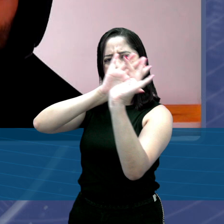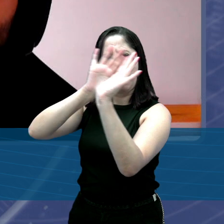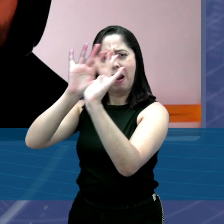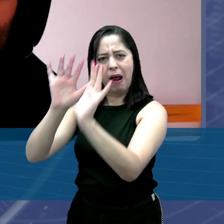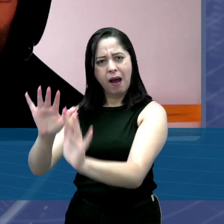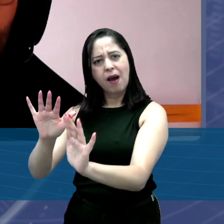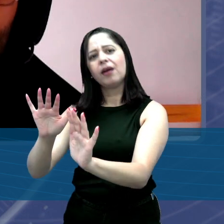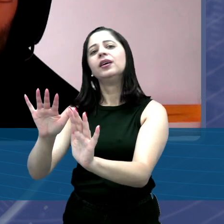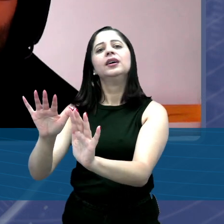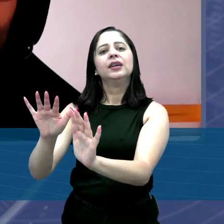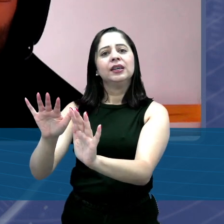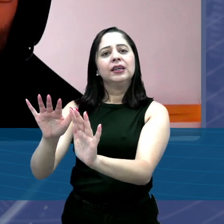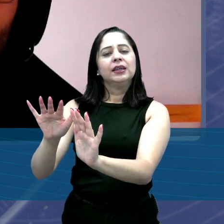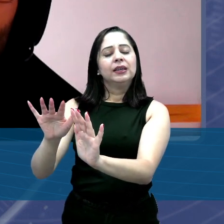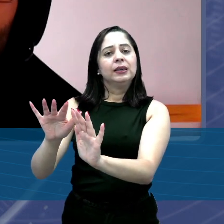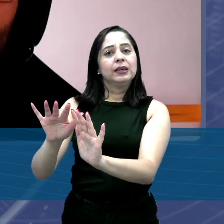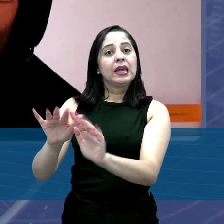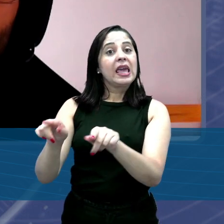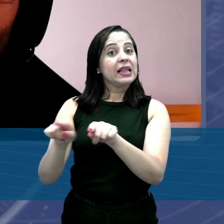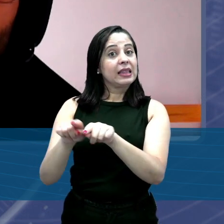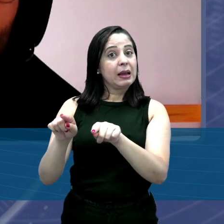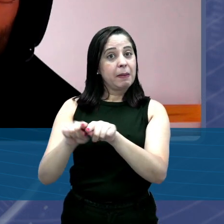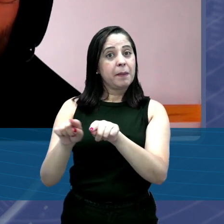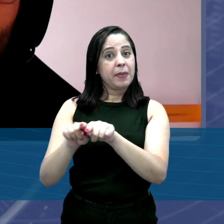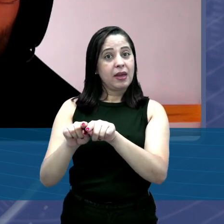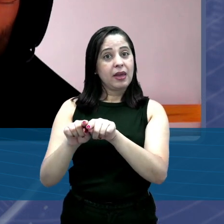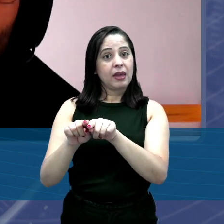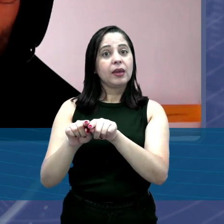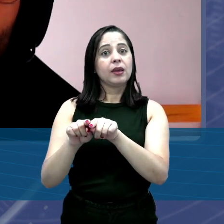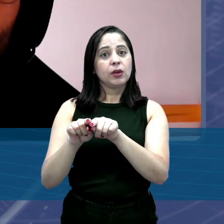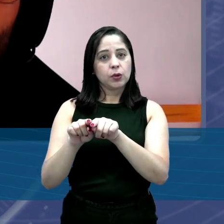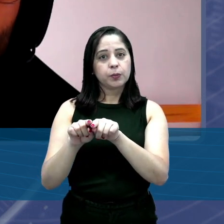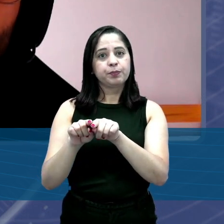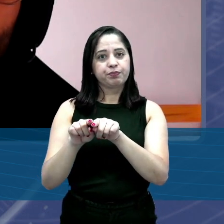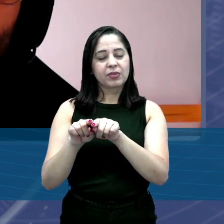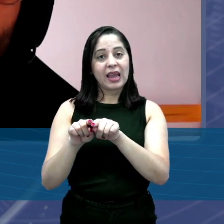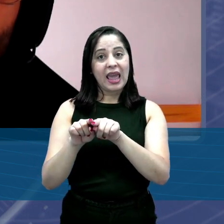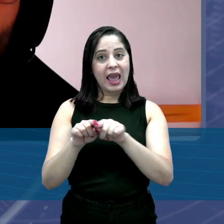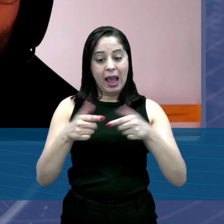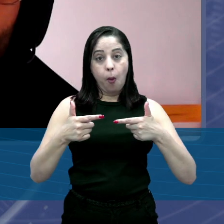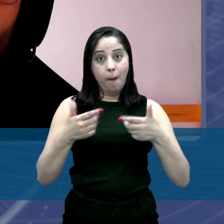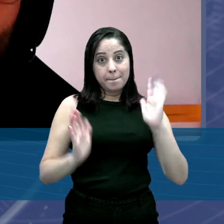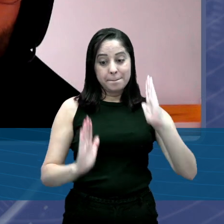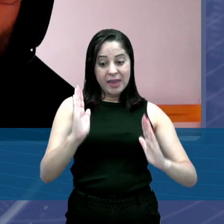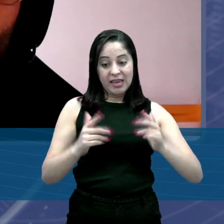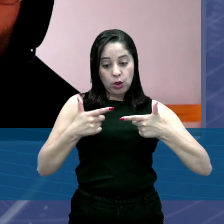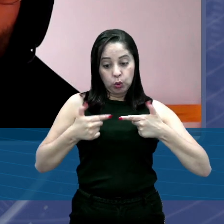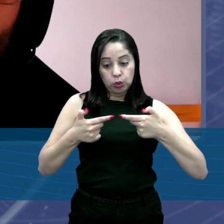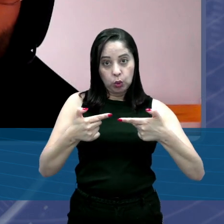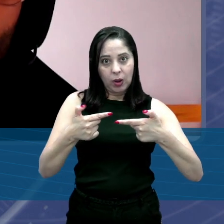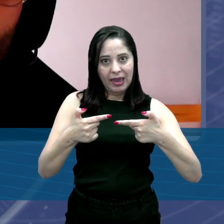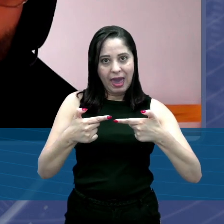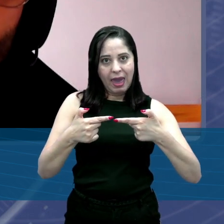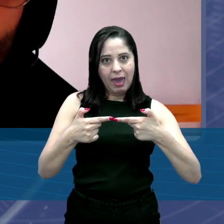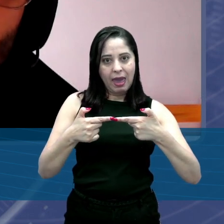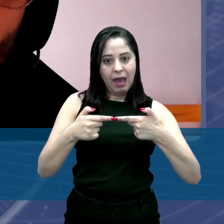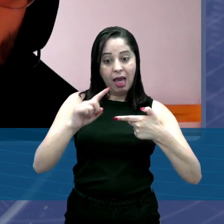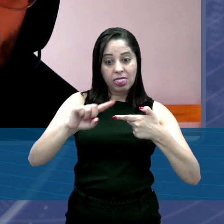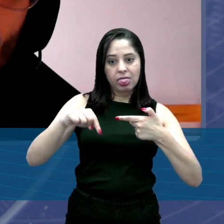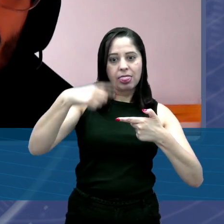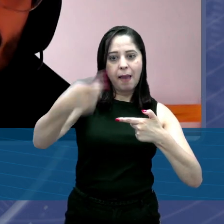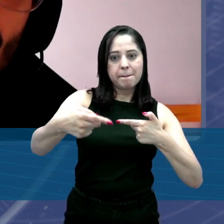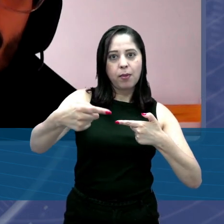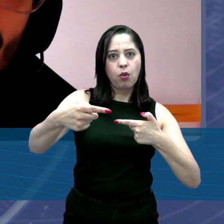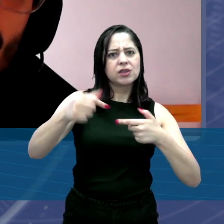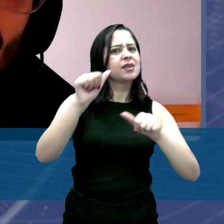mudança nesse sentido. E também teve esse avanço, né, no pós-guerra. O que mudou, basicamente, né, no